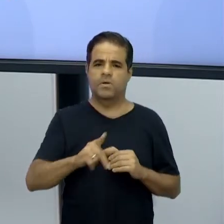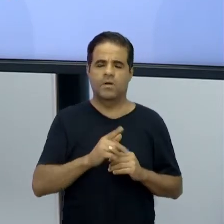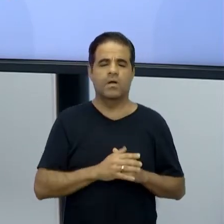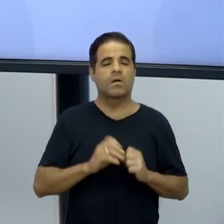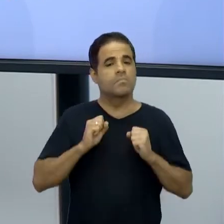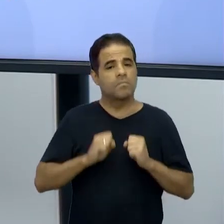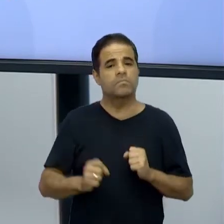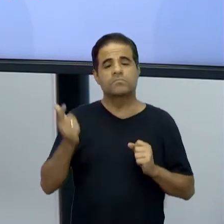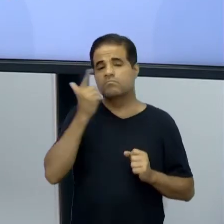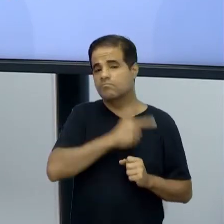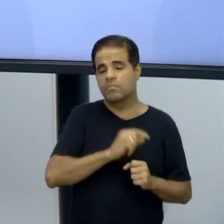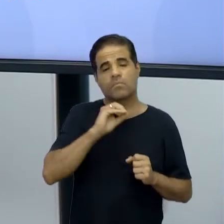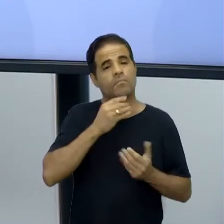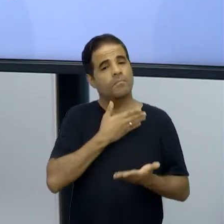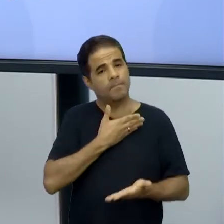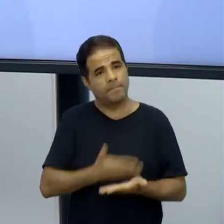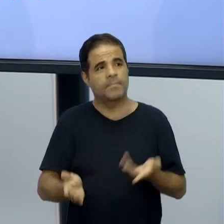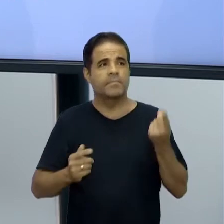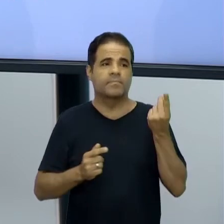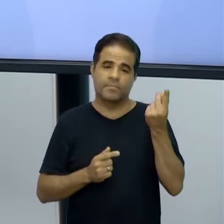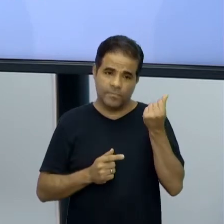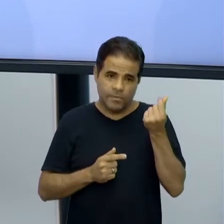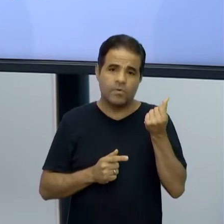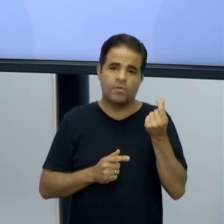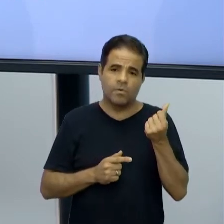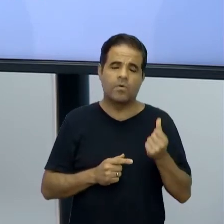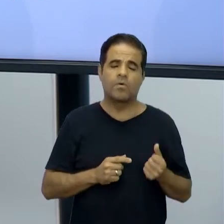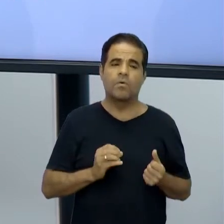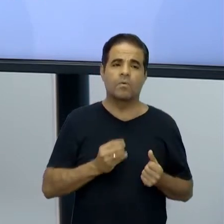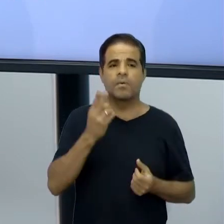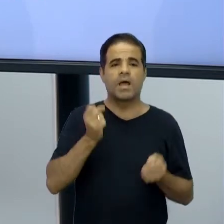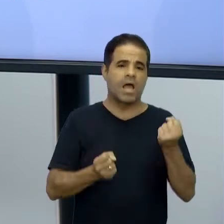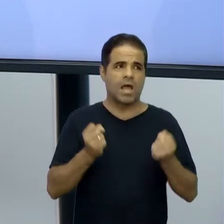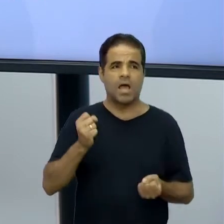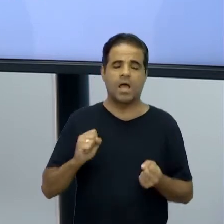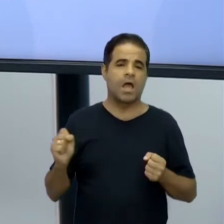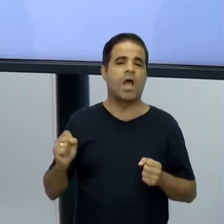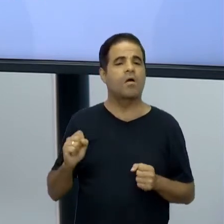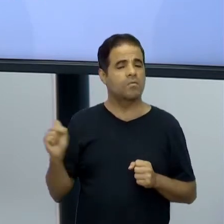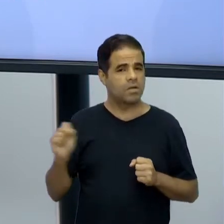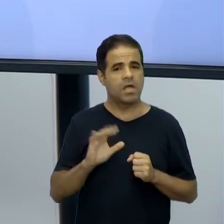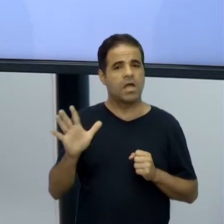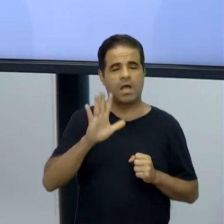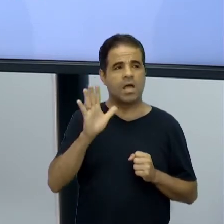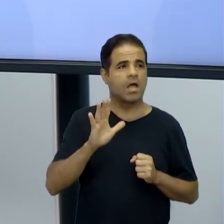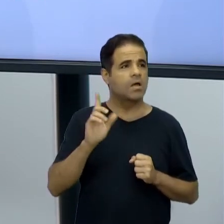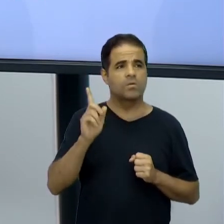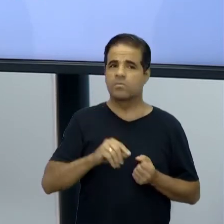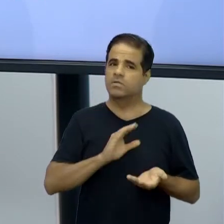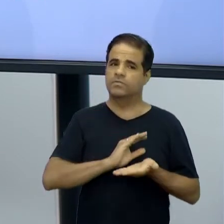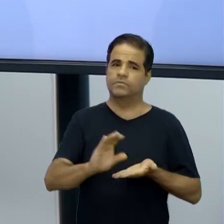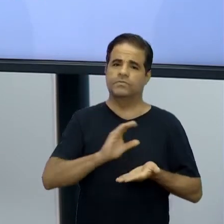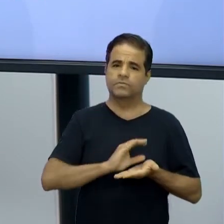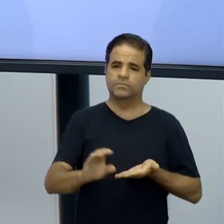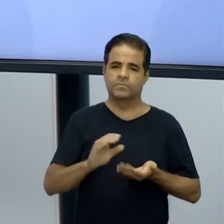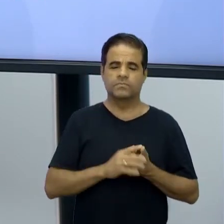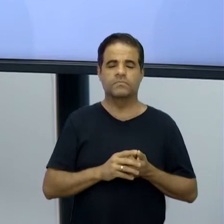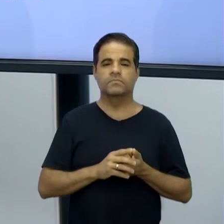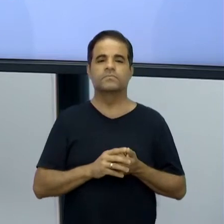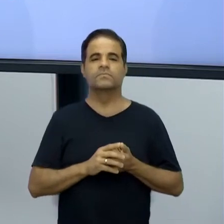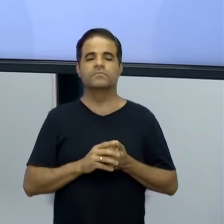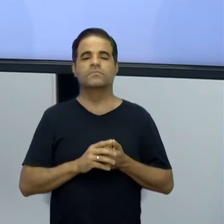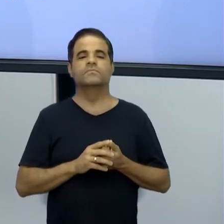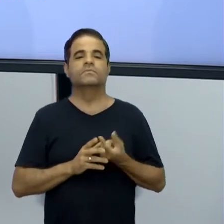ela pode ganhar ou perder valor. Comprar um carro zero, tirar aí da concessionária também não é investimento. Um